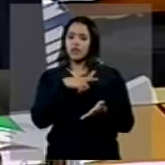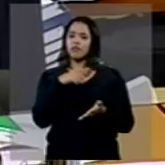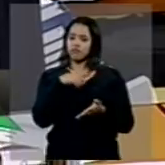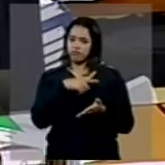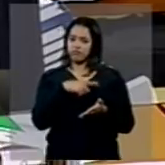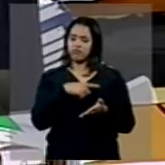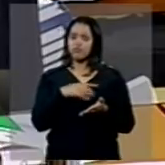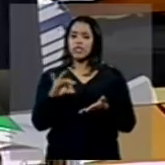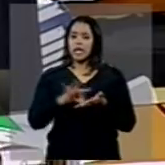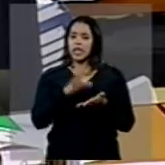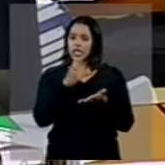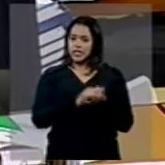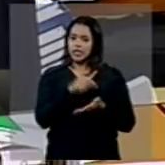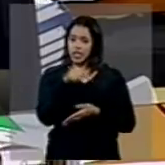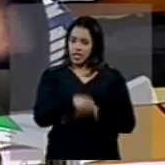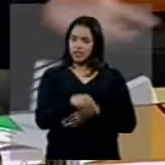sessão.